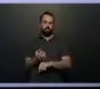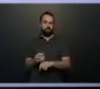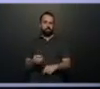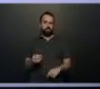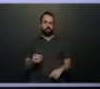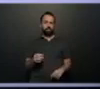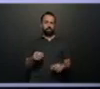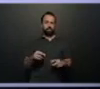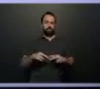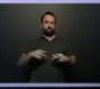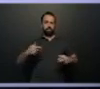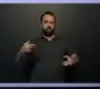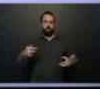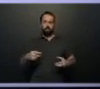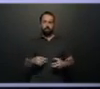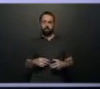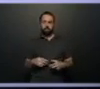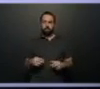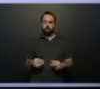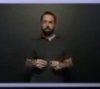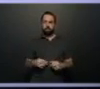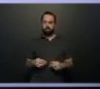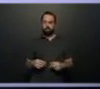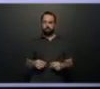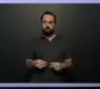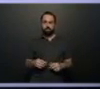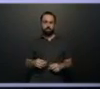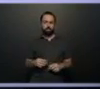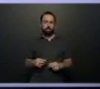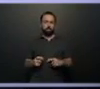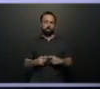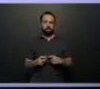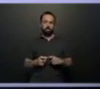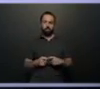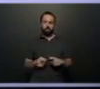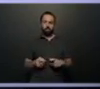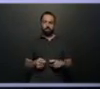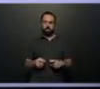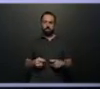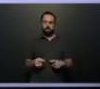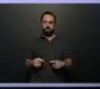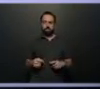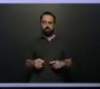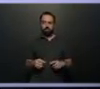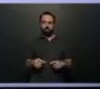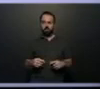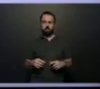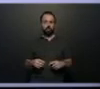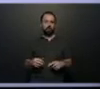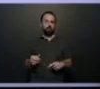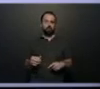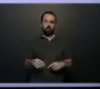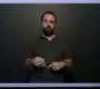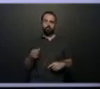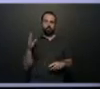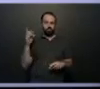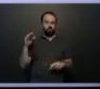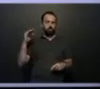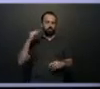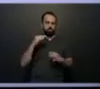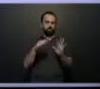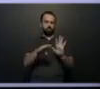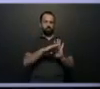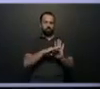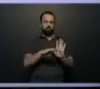bioquímica, medicina e ciências da natureza, ciências da saúde, química nuclear,